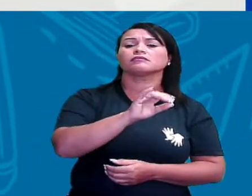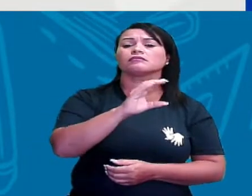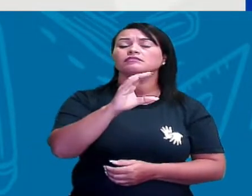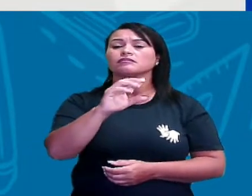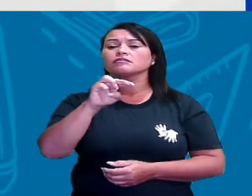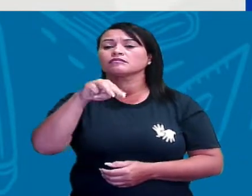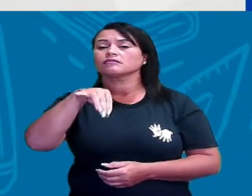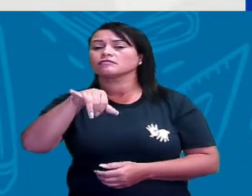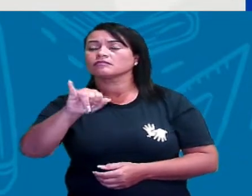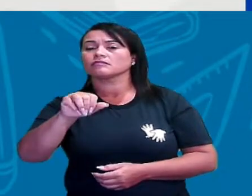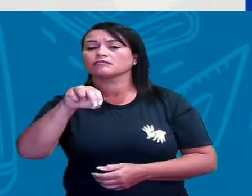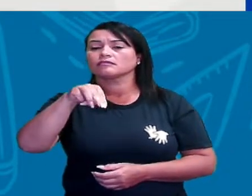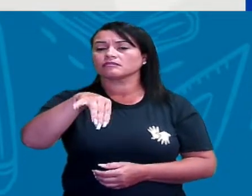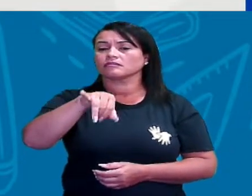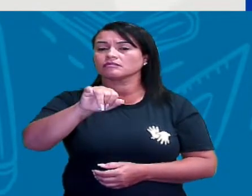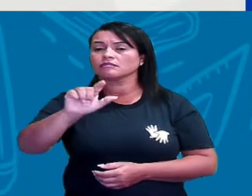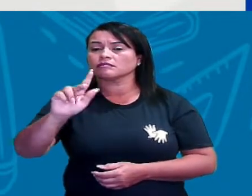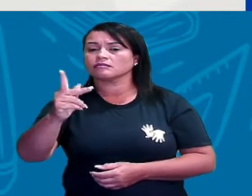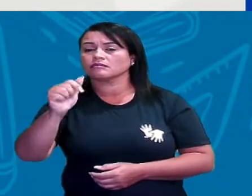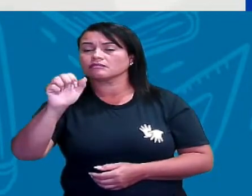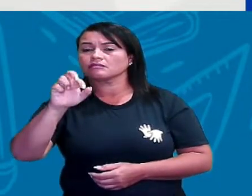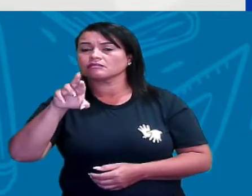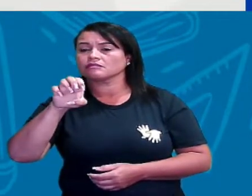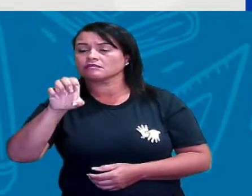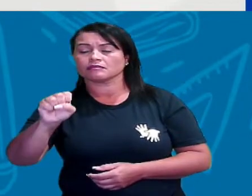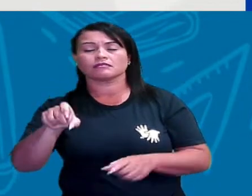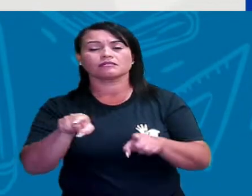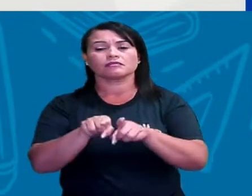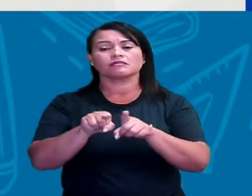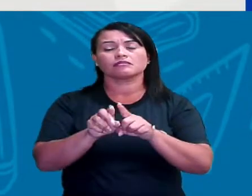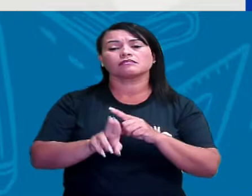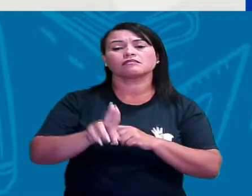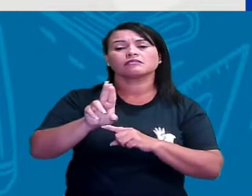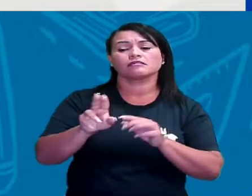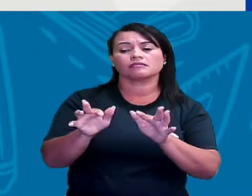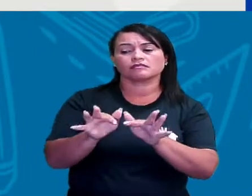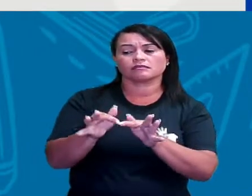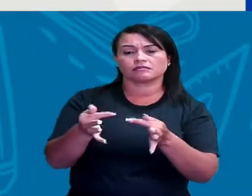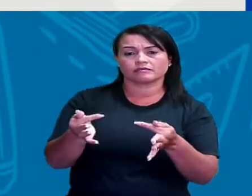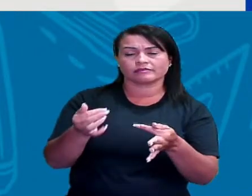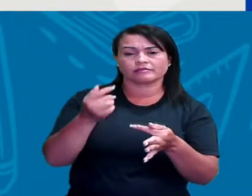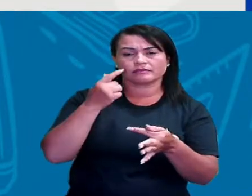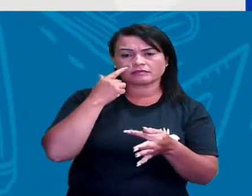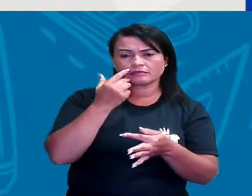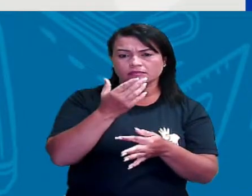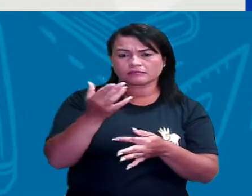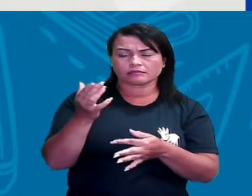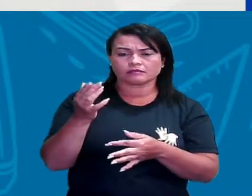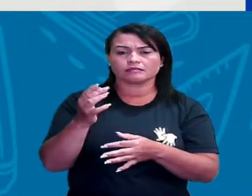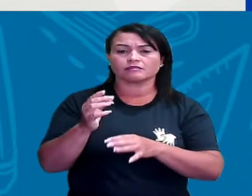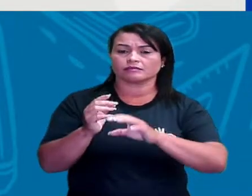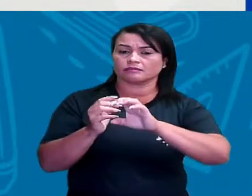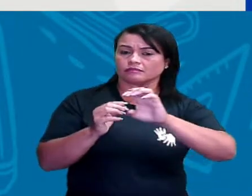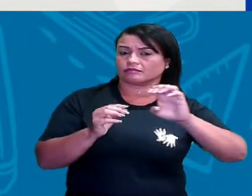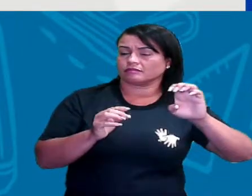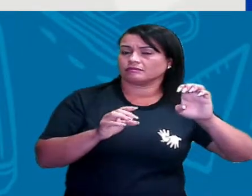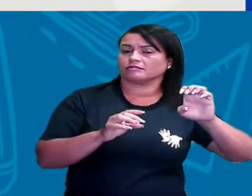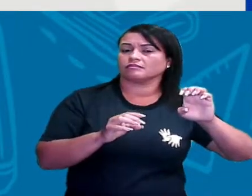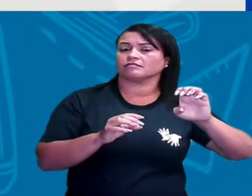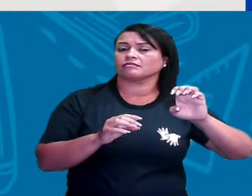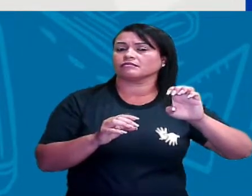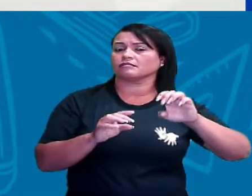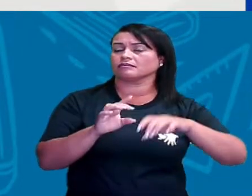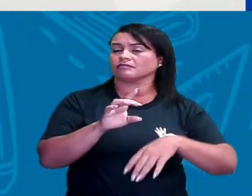milhares, né? Isso aí é a classe das unidades simples, onde eu tenho, ó, lá no canto, né, da esquerda para a direita, eu tenho o seguinte, ó, primeira